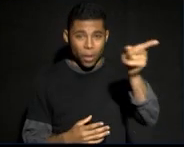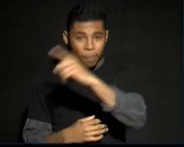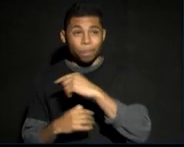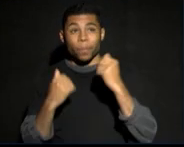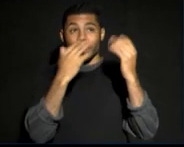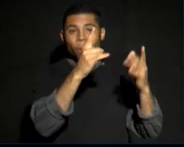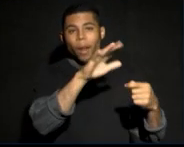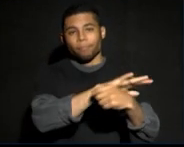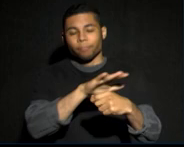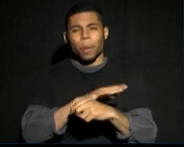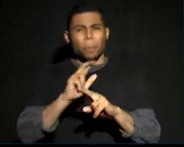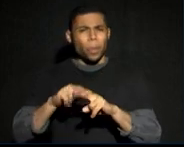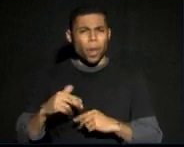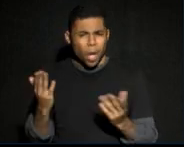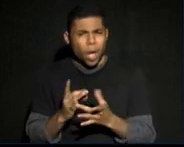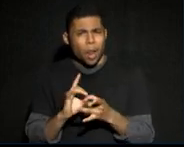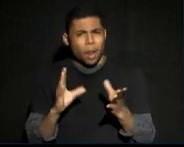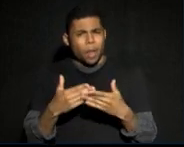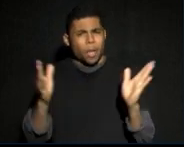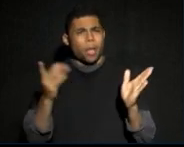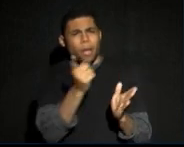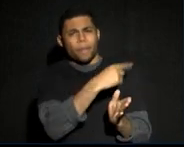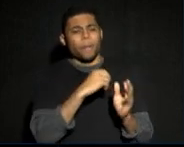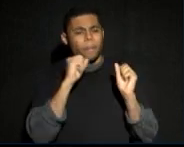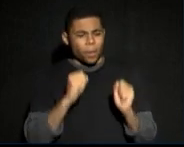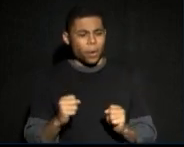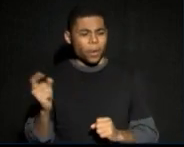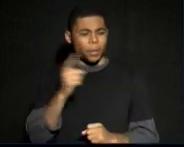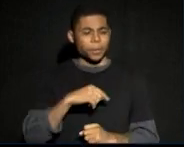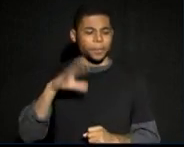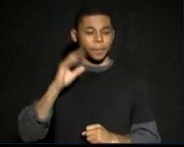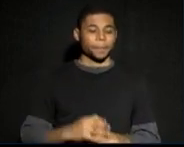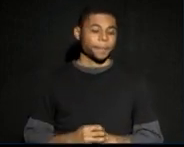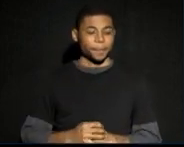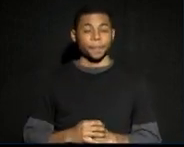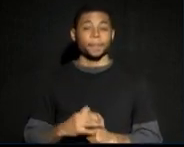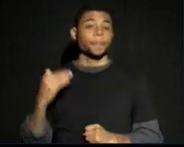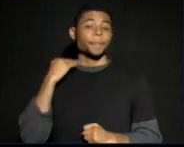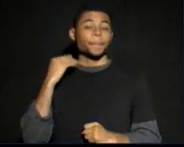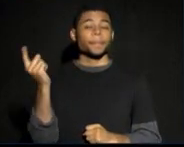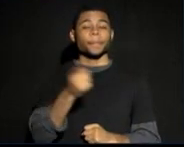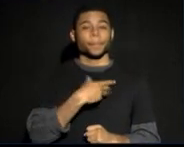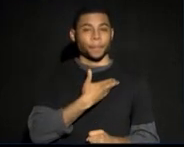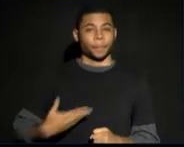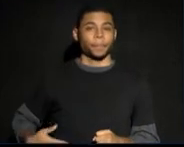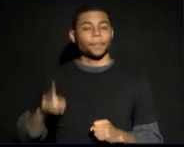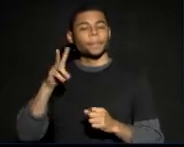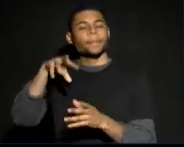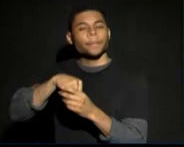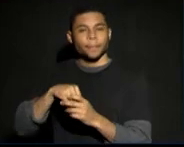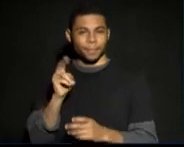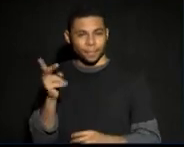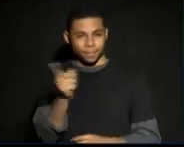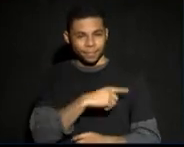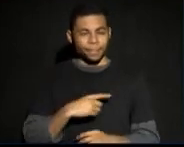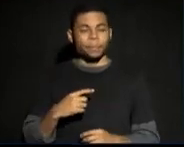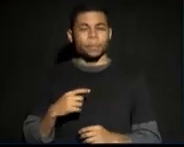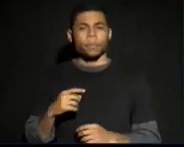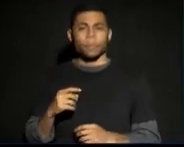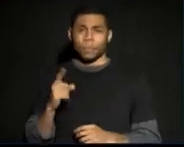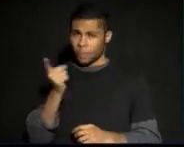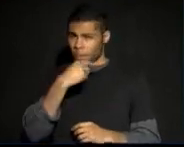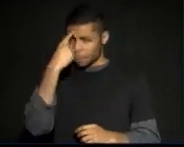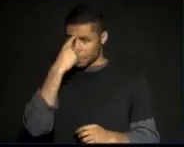Então esse é o mercado está aberto para essa turma para os grandes e os bancos públicos é dentro da vocação social